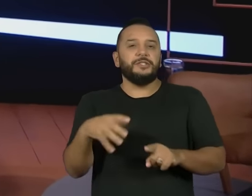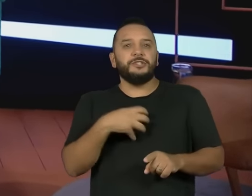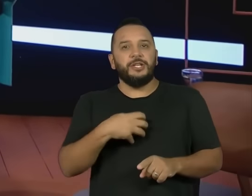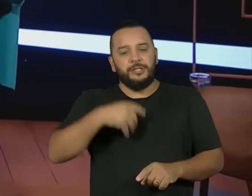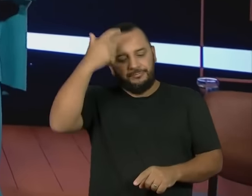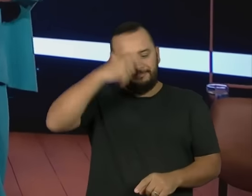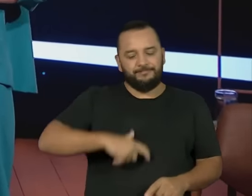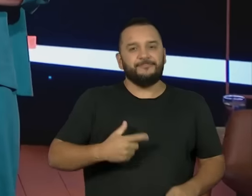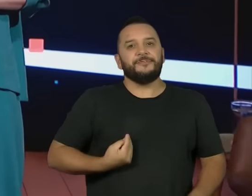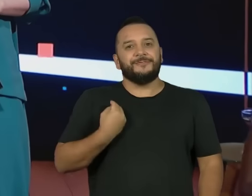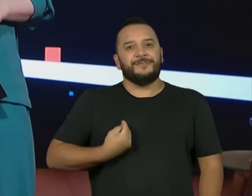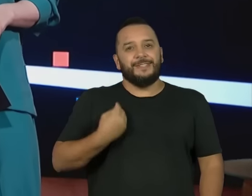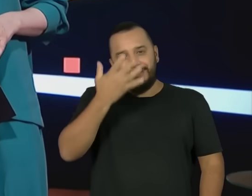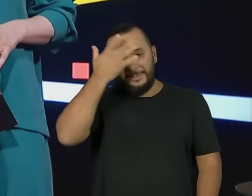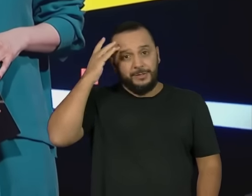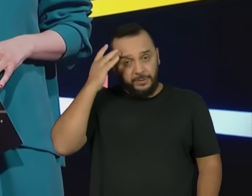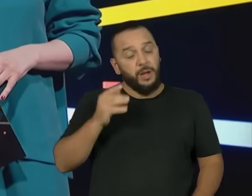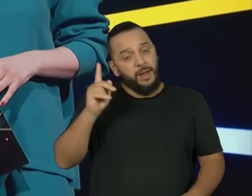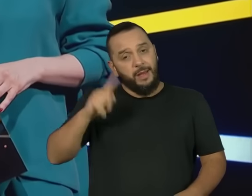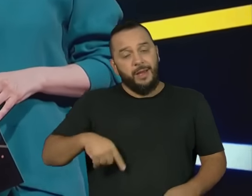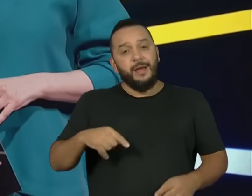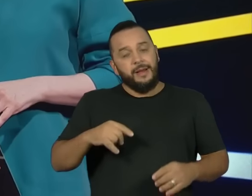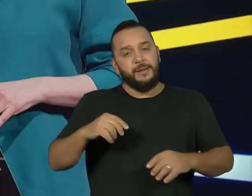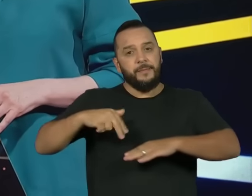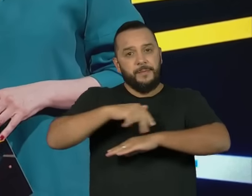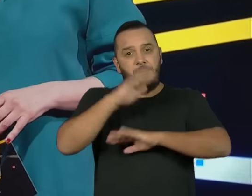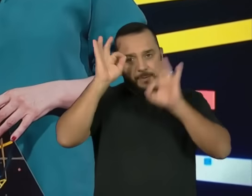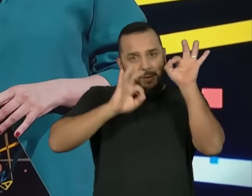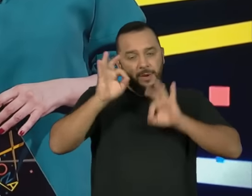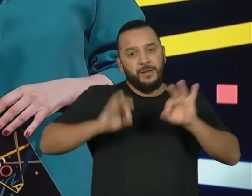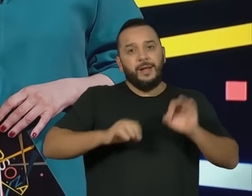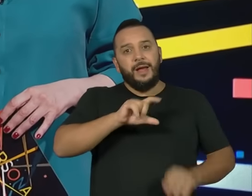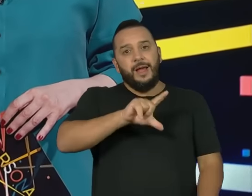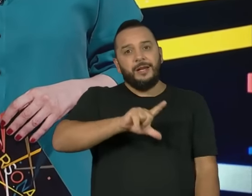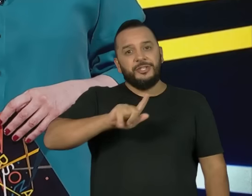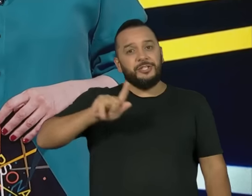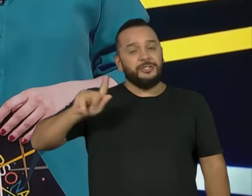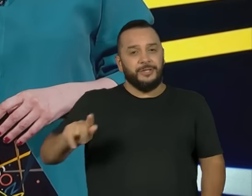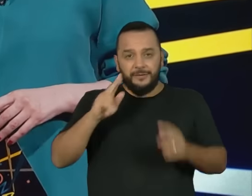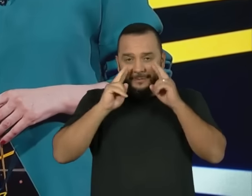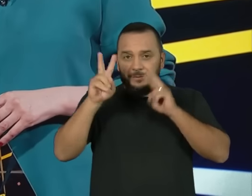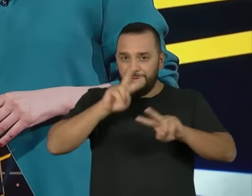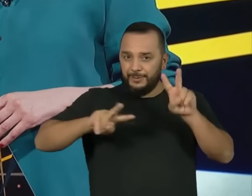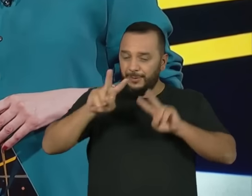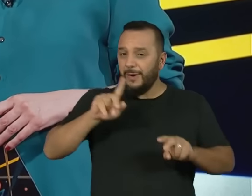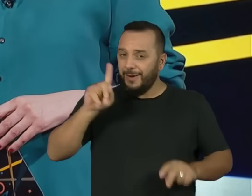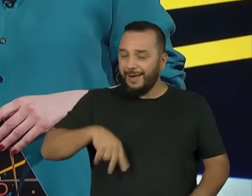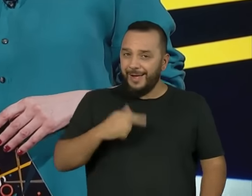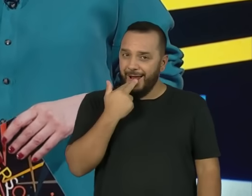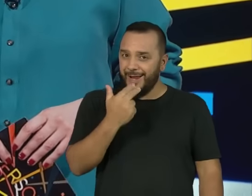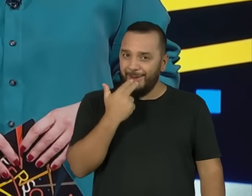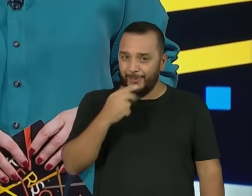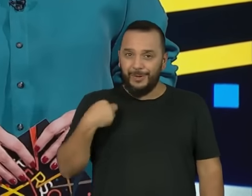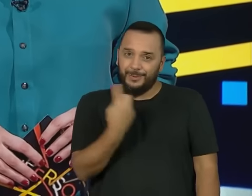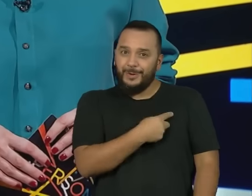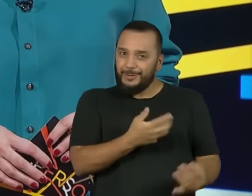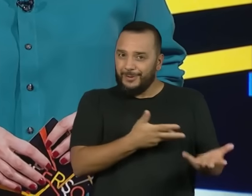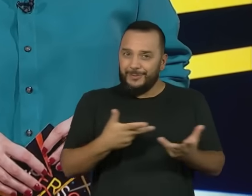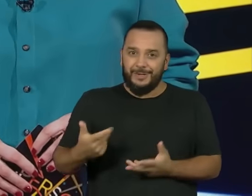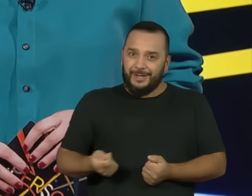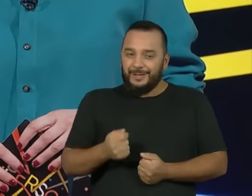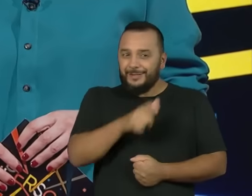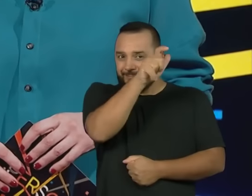de vida. Então ela pode ser considerada uma linguagem visual, um idioma que a nossa convidada de hoje conhece como